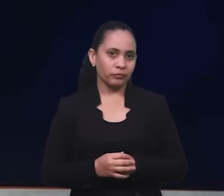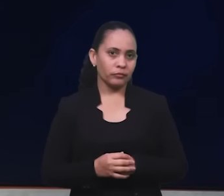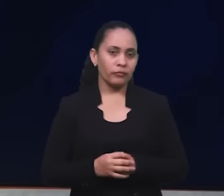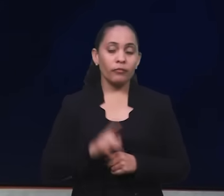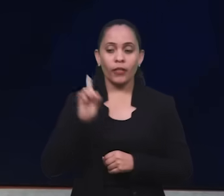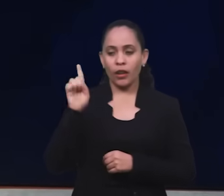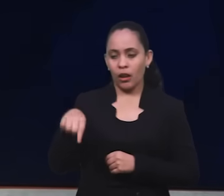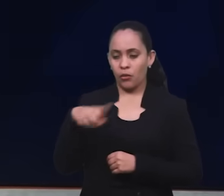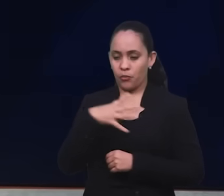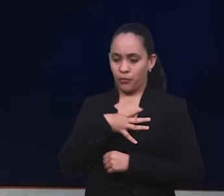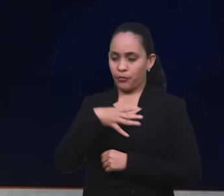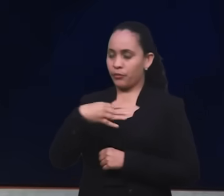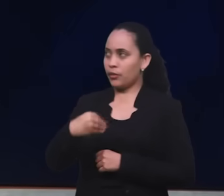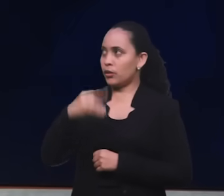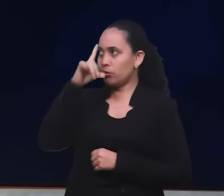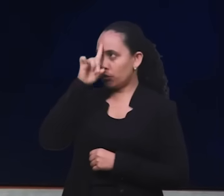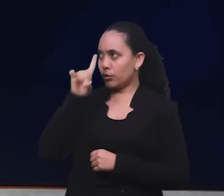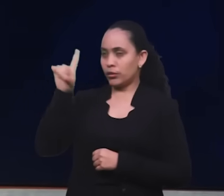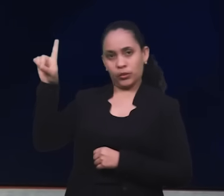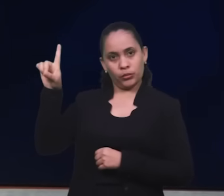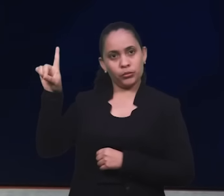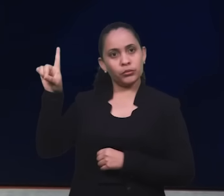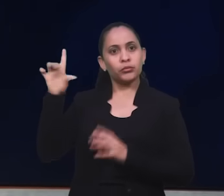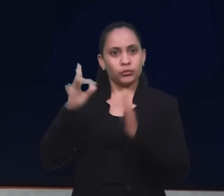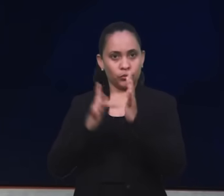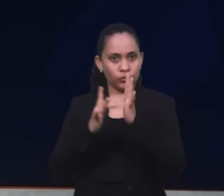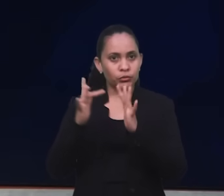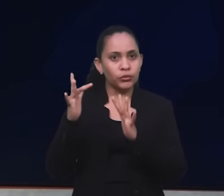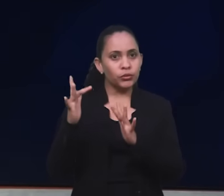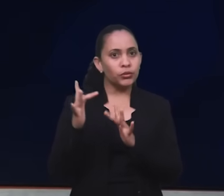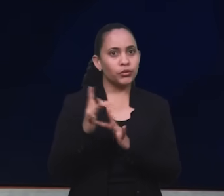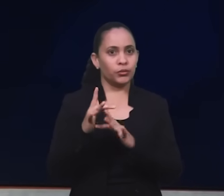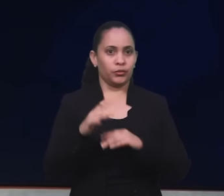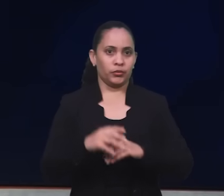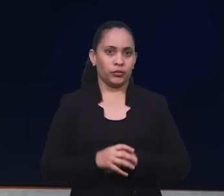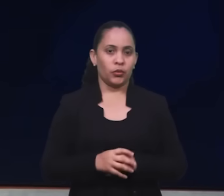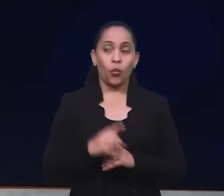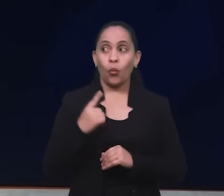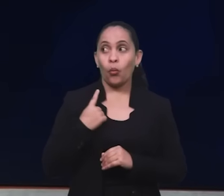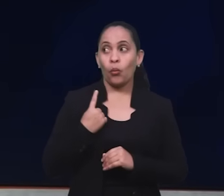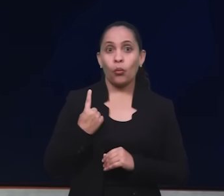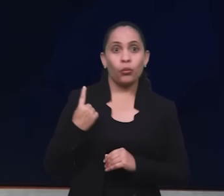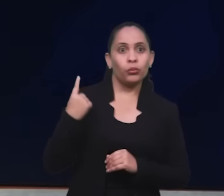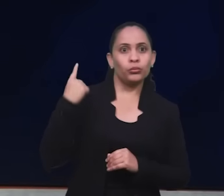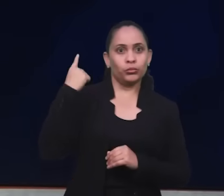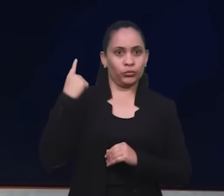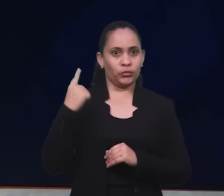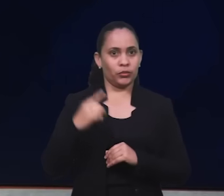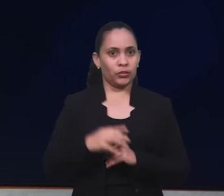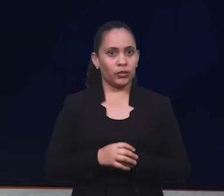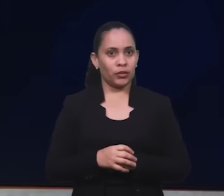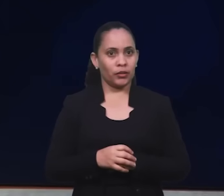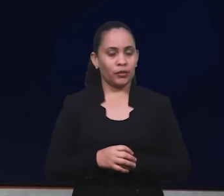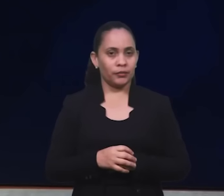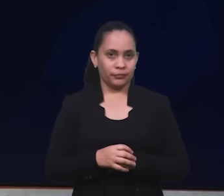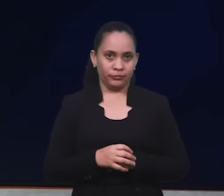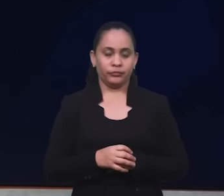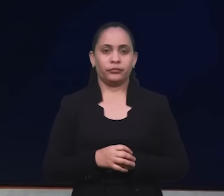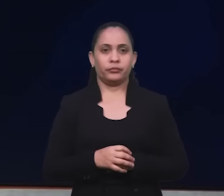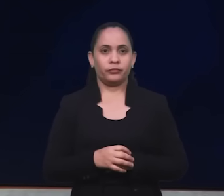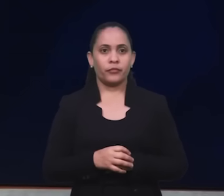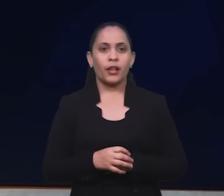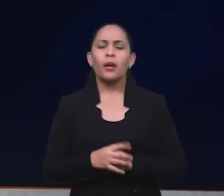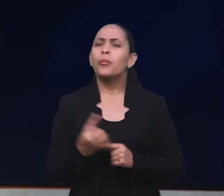é o Filho de Deus. O Senhor Jesus é o unigênito, ou foi o